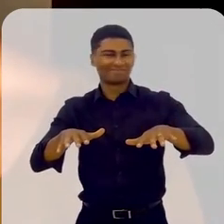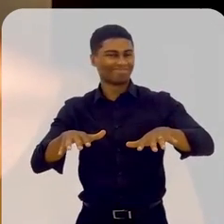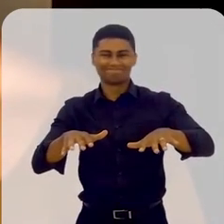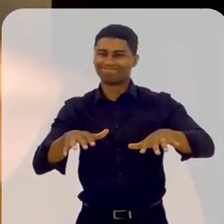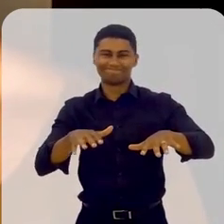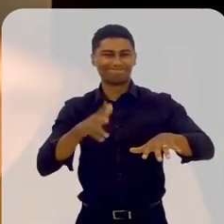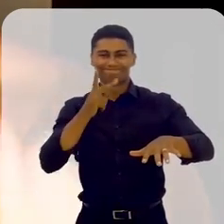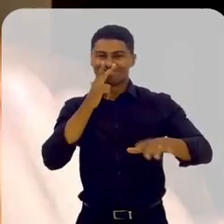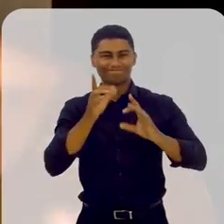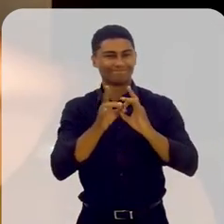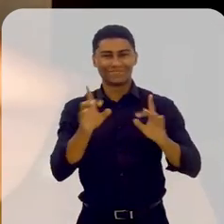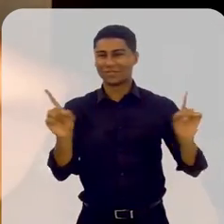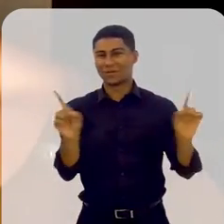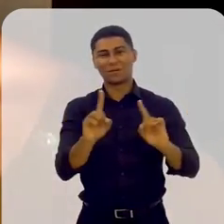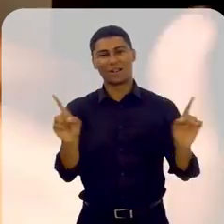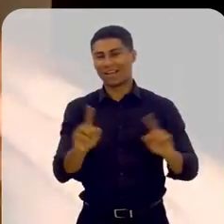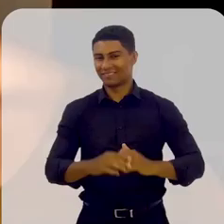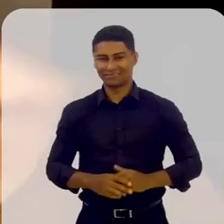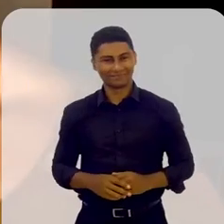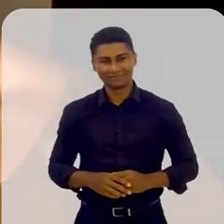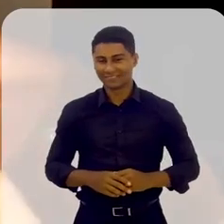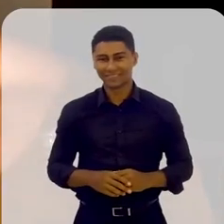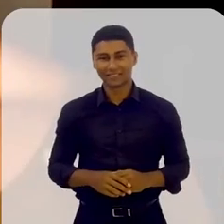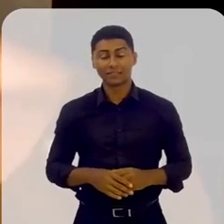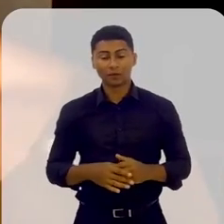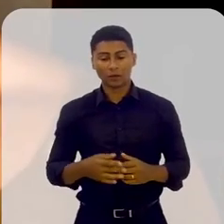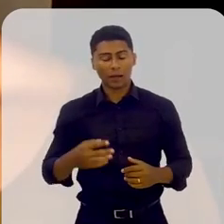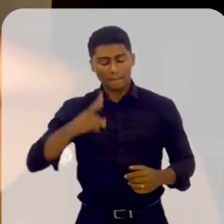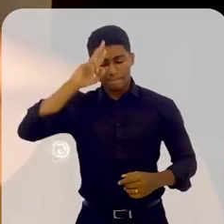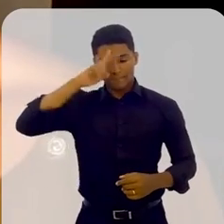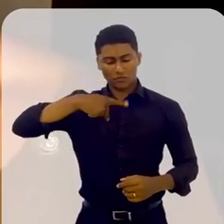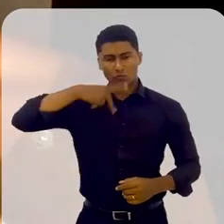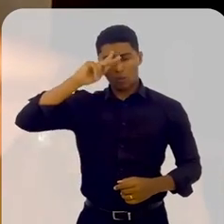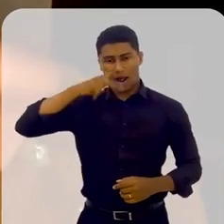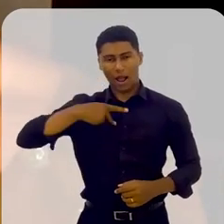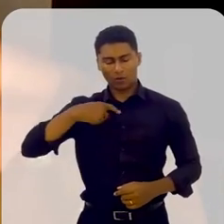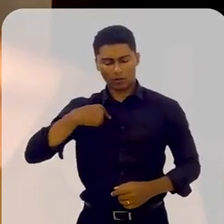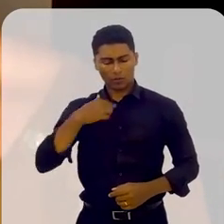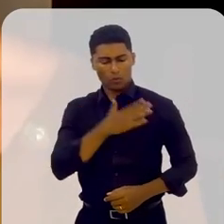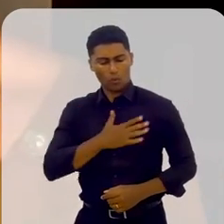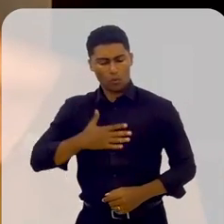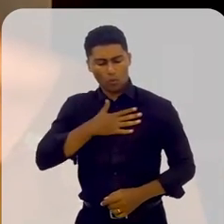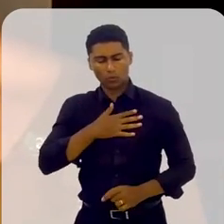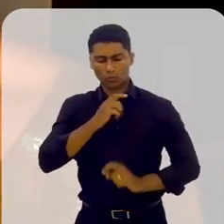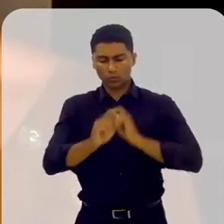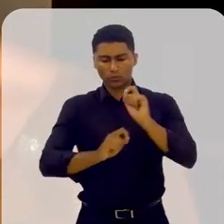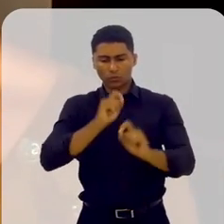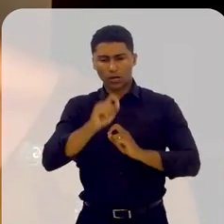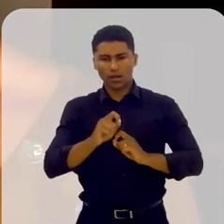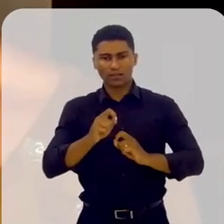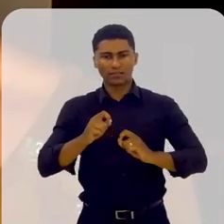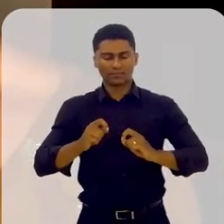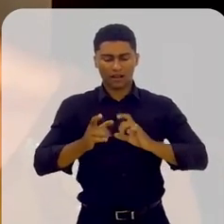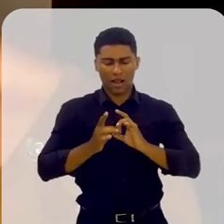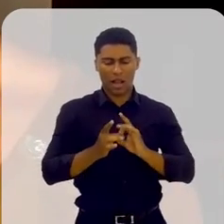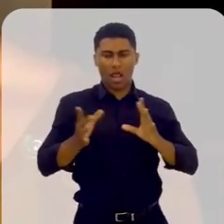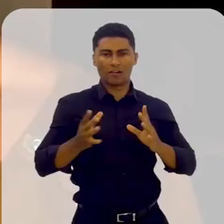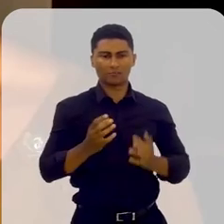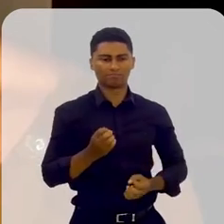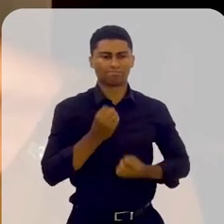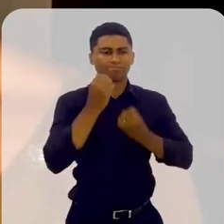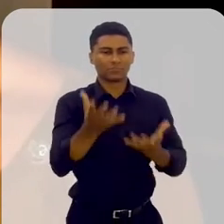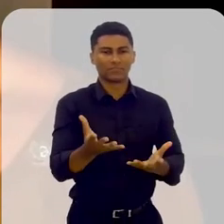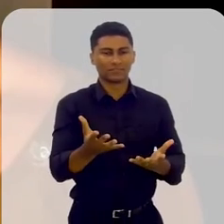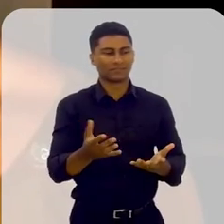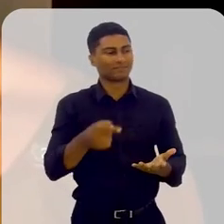responder a uma direção, a um texto, a um figurino, mas também trazer o que você gosta, o que te interessa como estética,